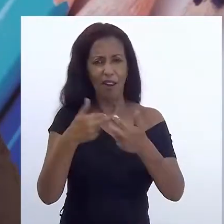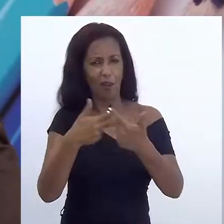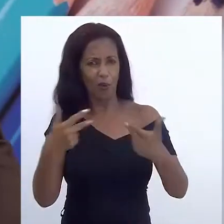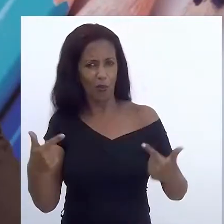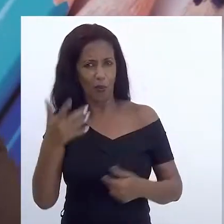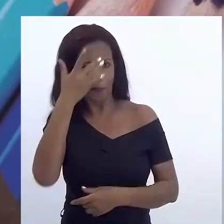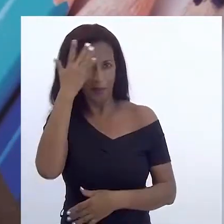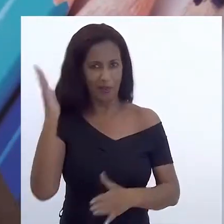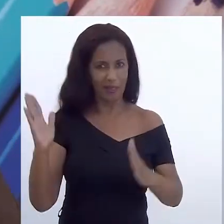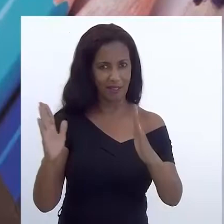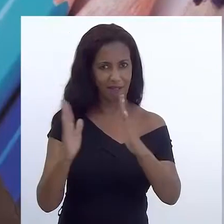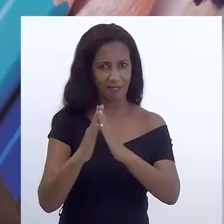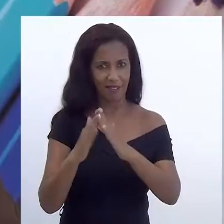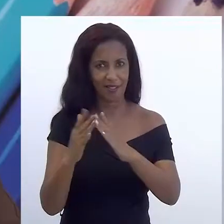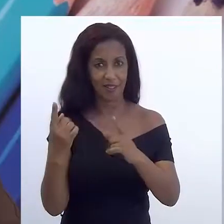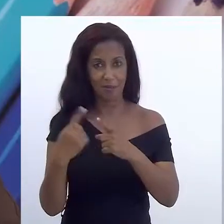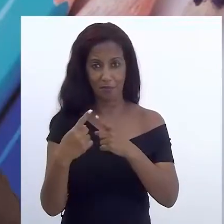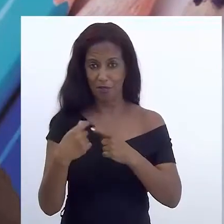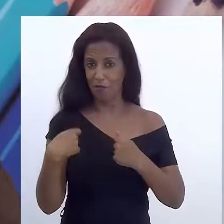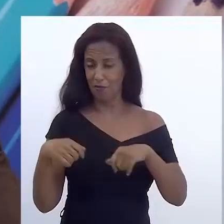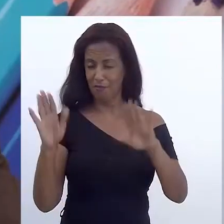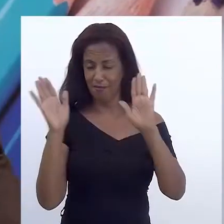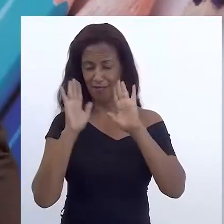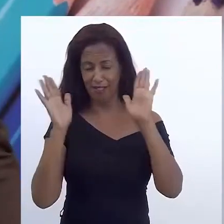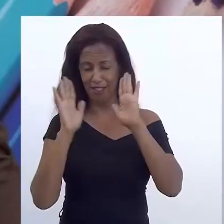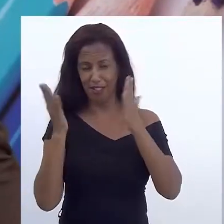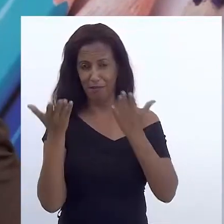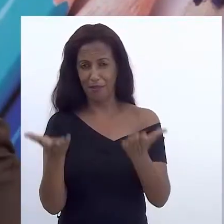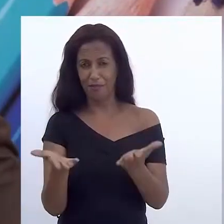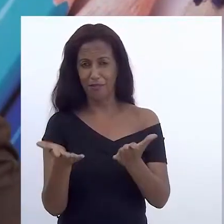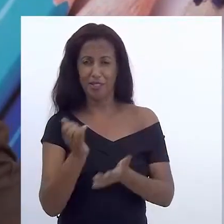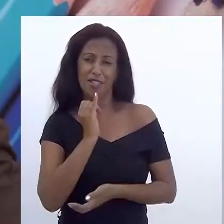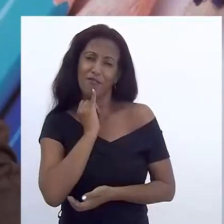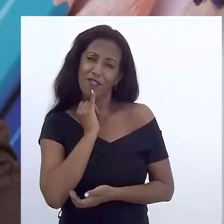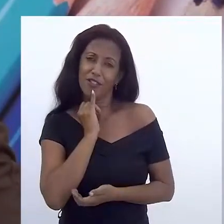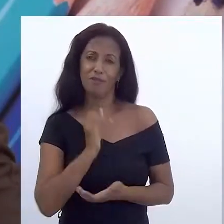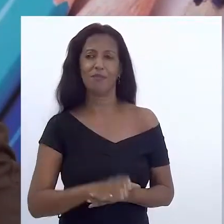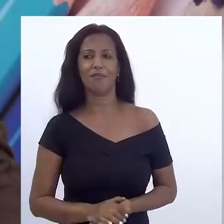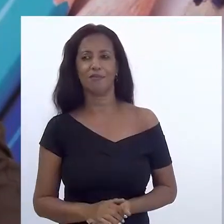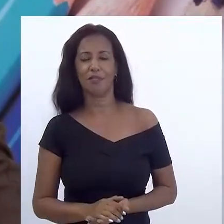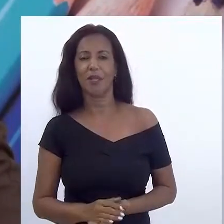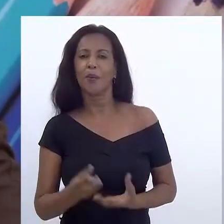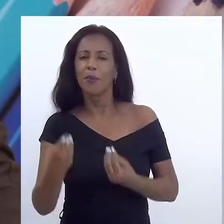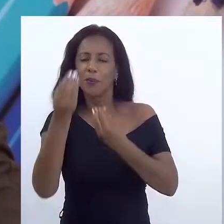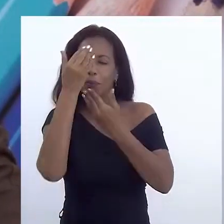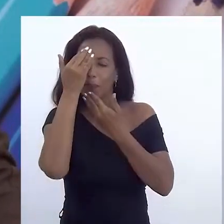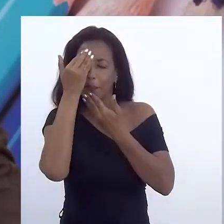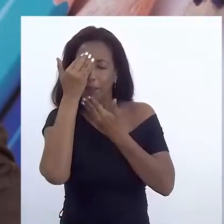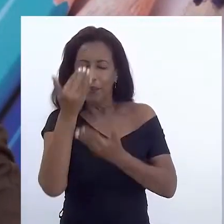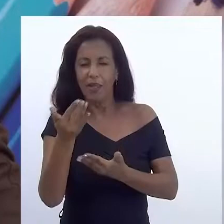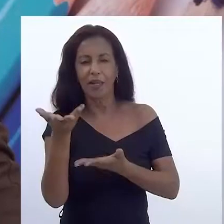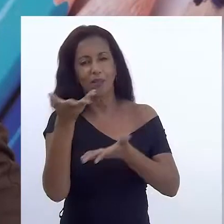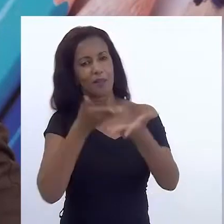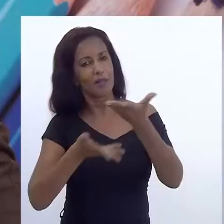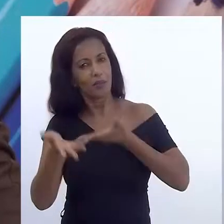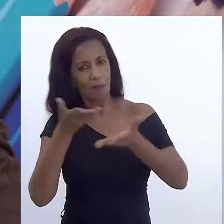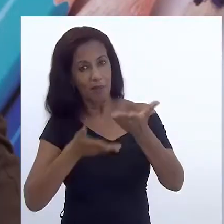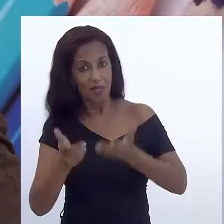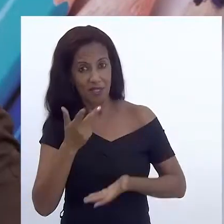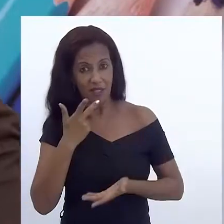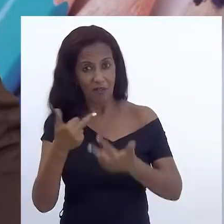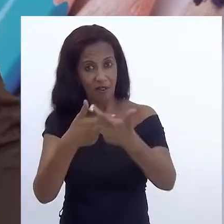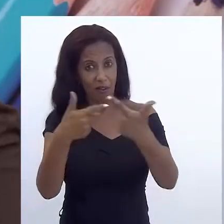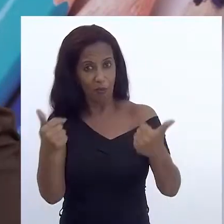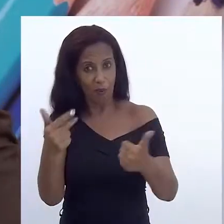vou precisar me despedir de você, infelizmente. Muito obrigada pela sua participação aqui. Você quer deixar algum recado para a galera que está em casa? O que